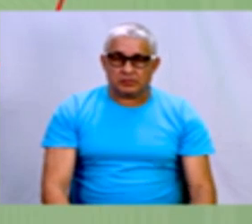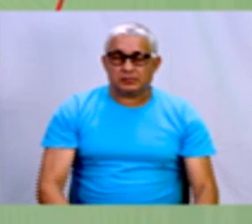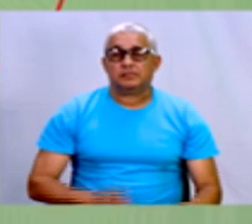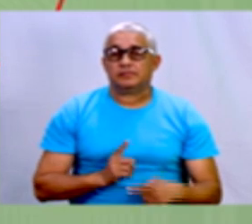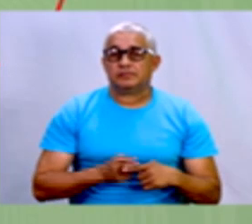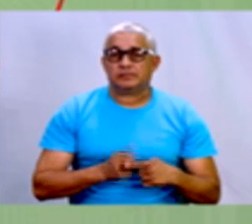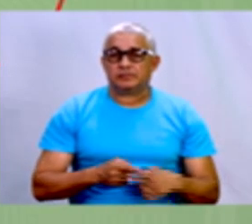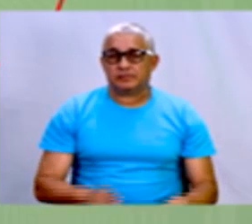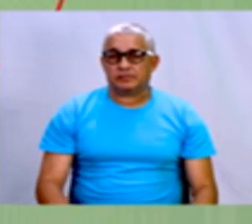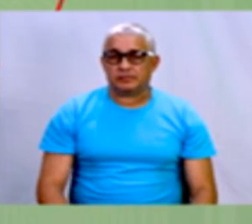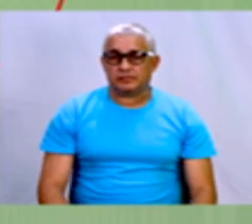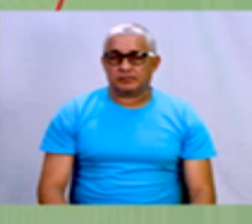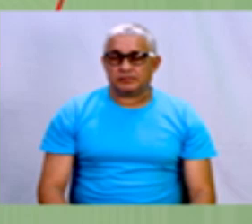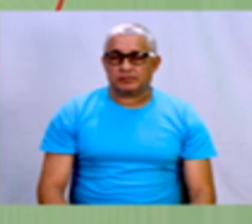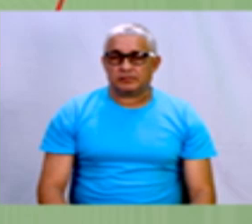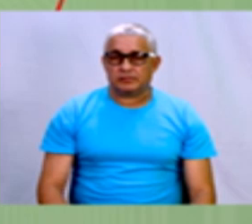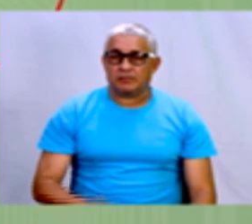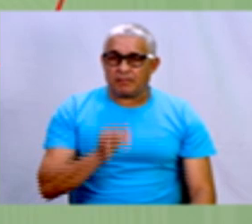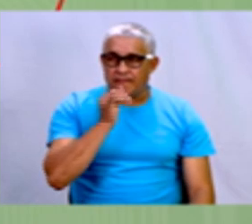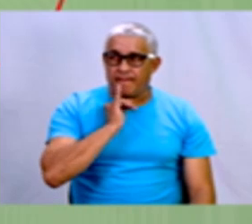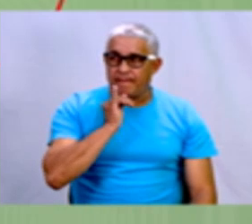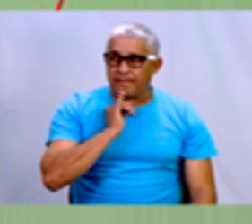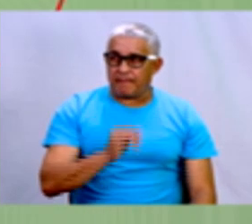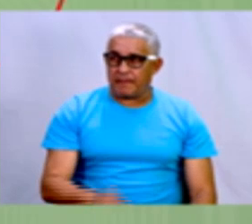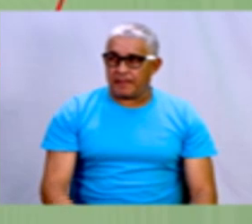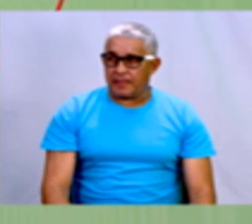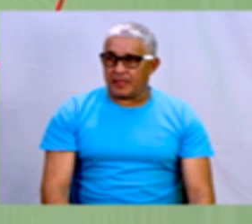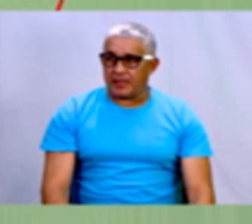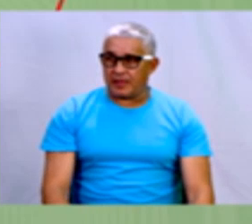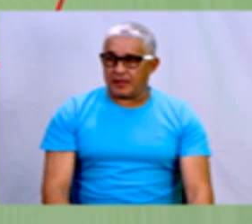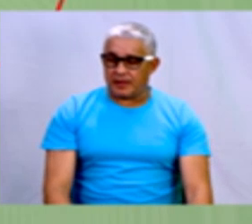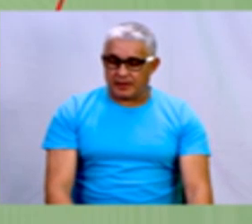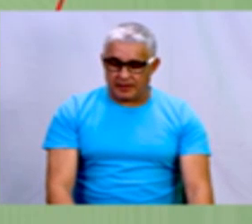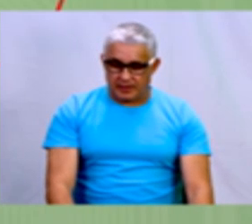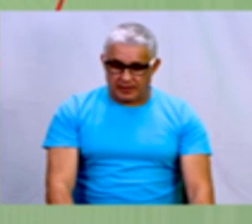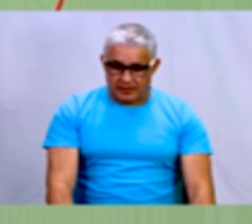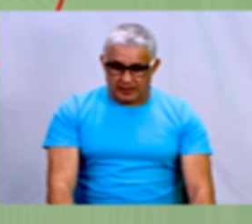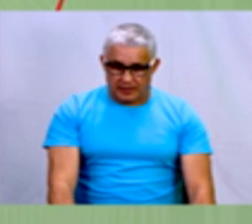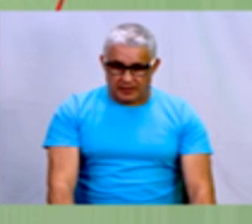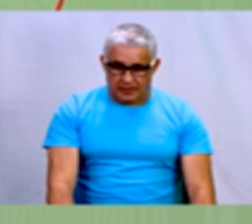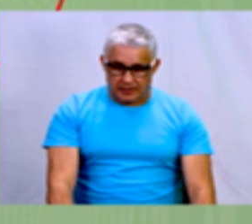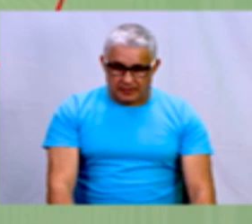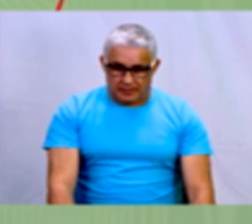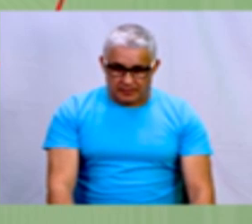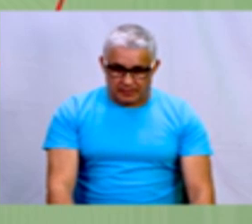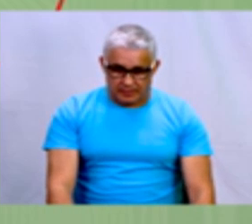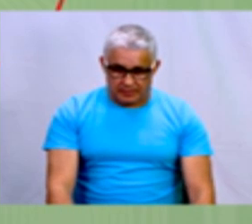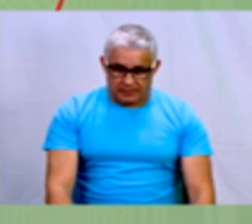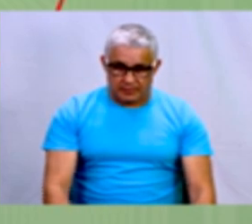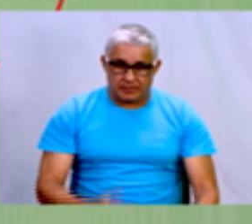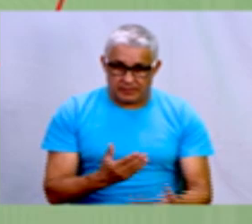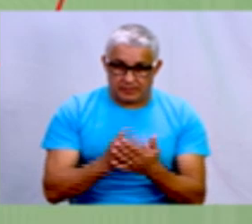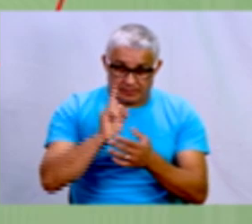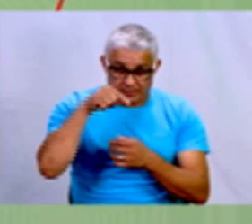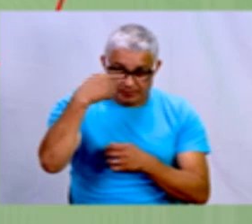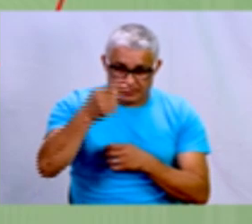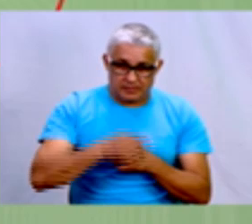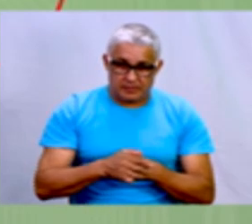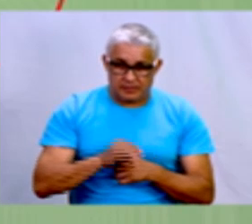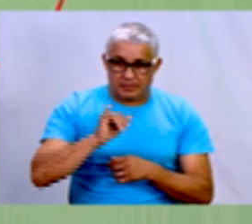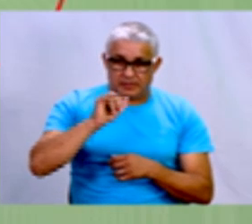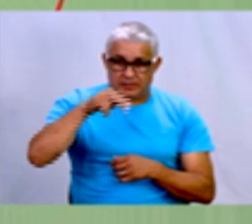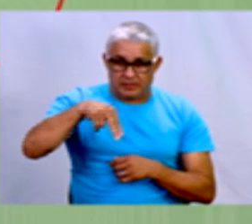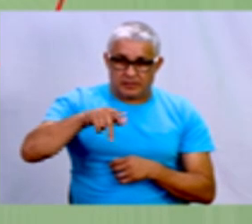que que a gente fala isso? Foi o exemplo que a gente vai falar isso quando a gente estiver falando na próxima aula de